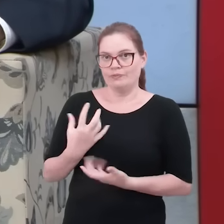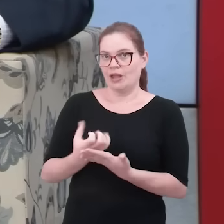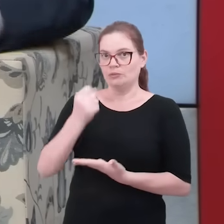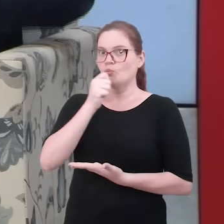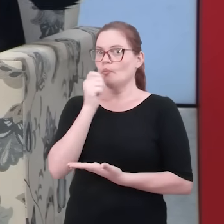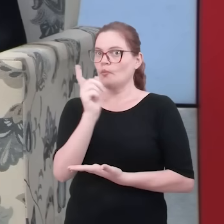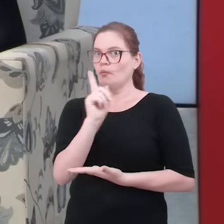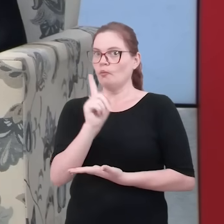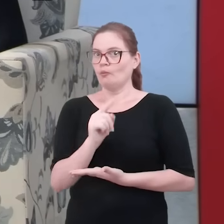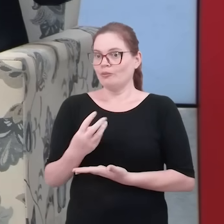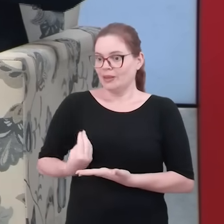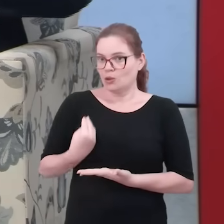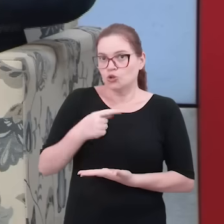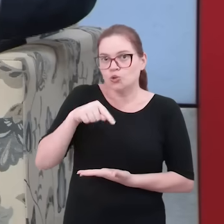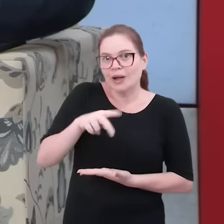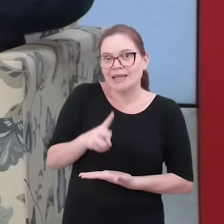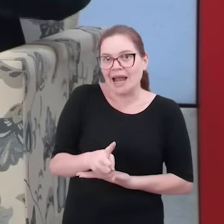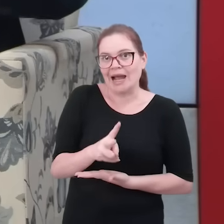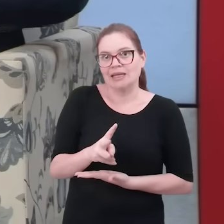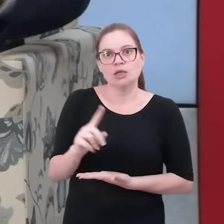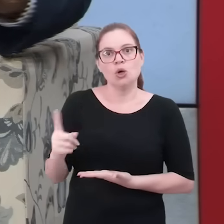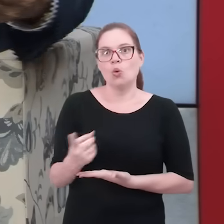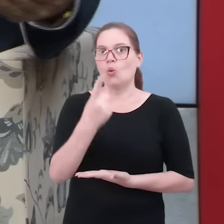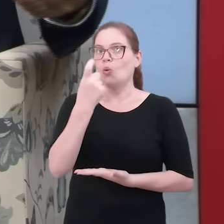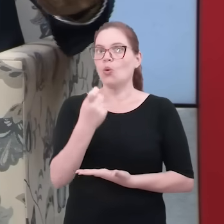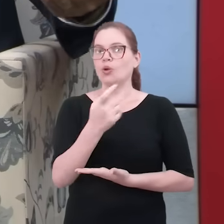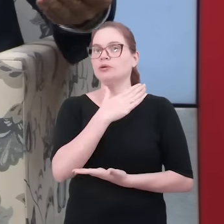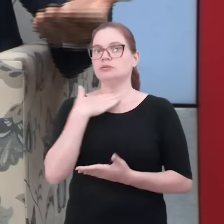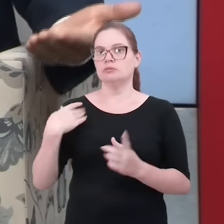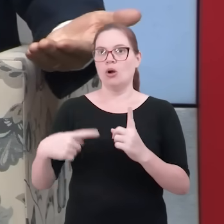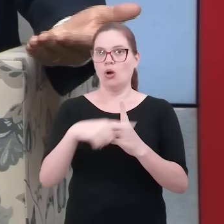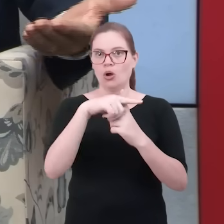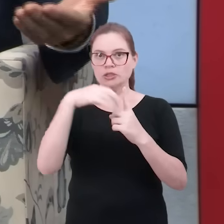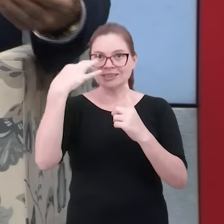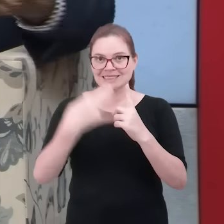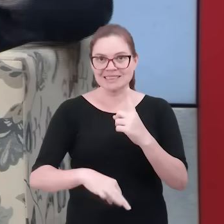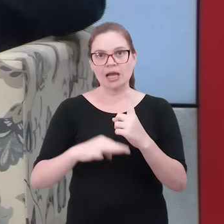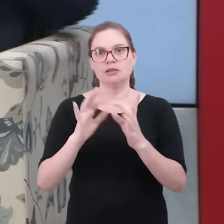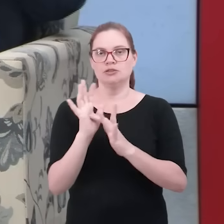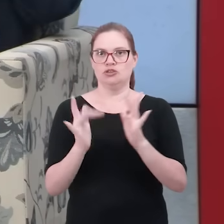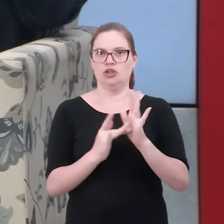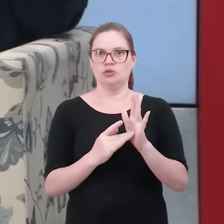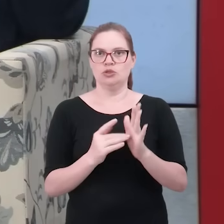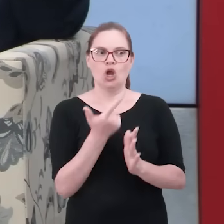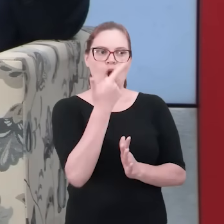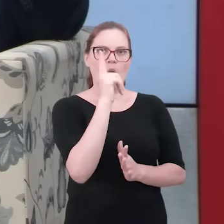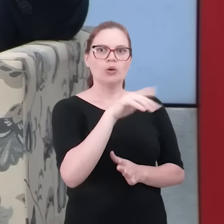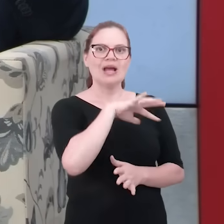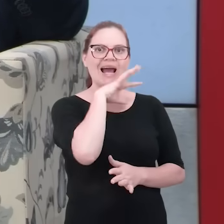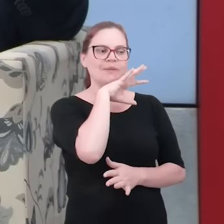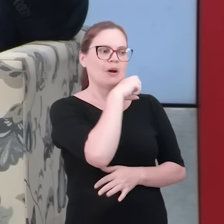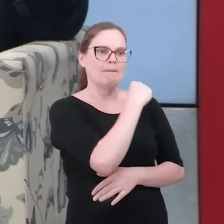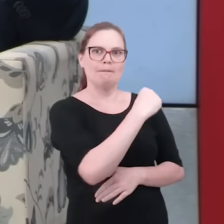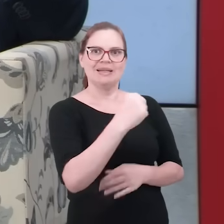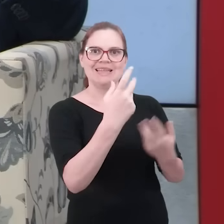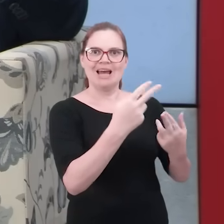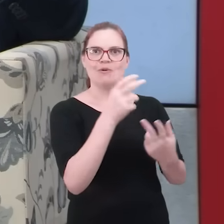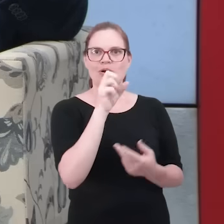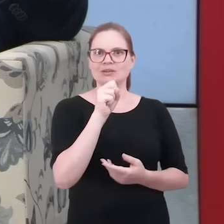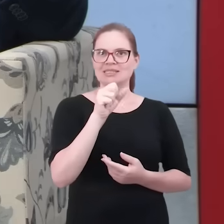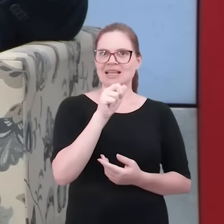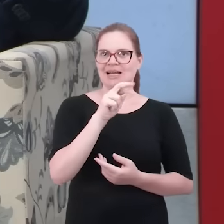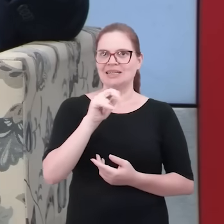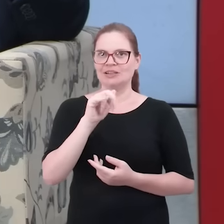terra, um único sacrifício aceito é o sacrifício do Senhor Jesus. Mas como vai haver uma oportunidade para